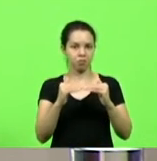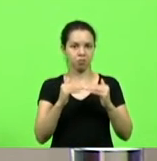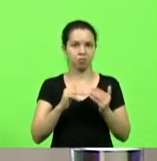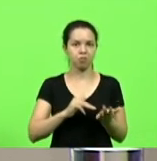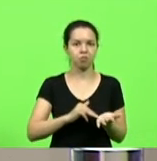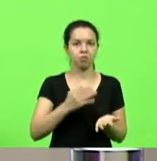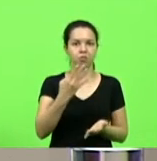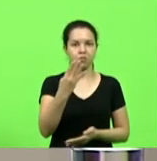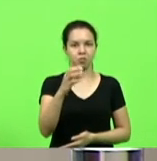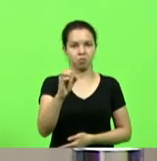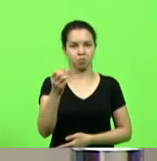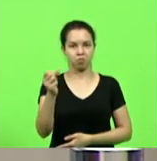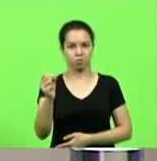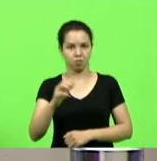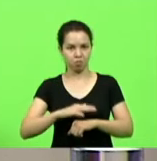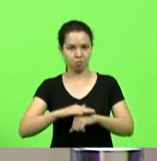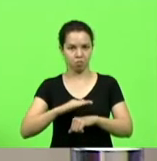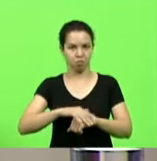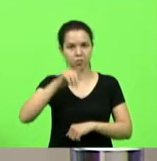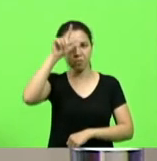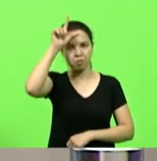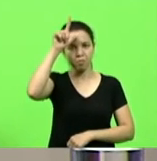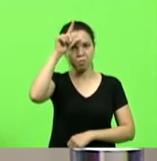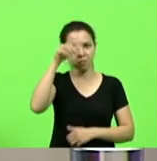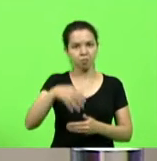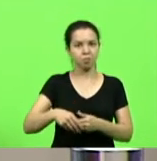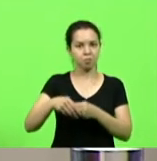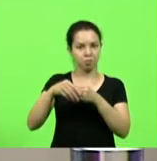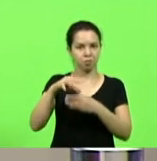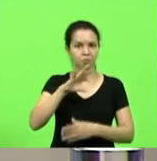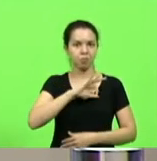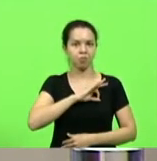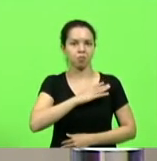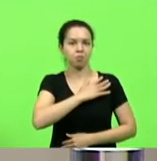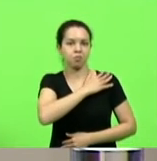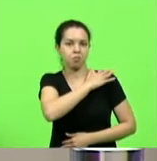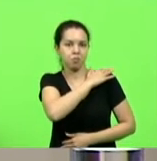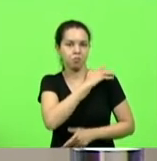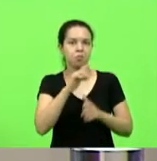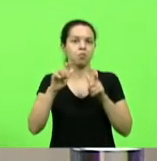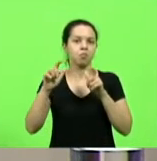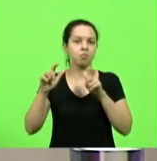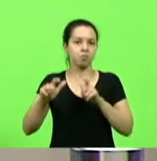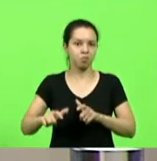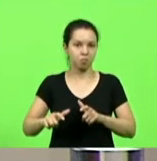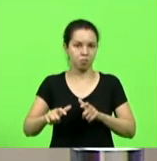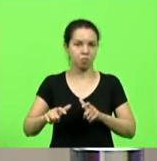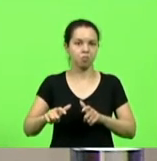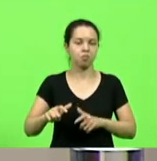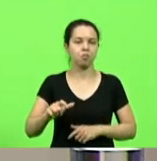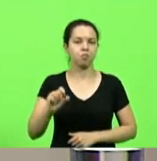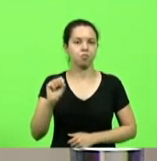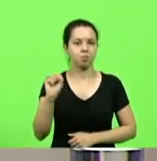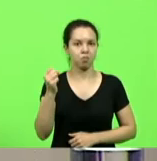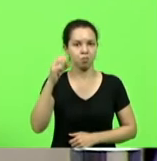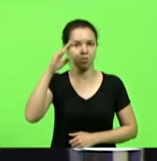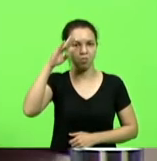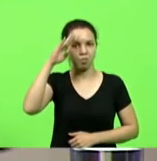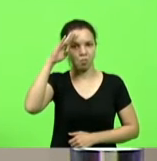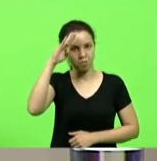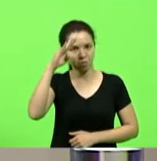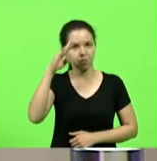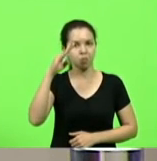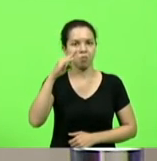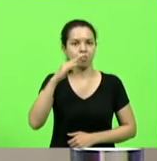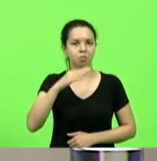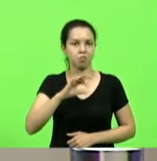Moção 408, autor deputado Sargento Lima, cumprimentando policiais militares lotados na CPT do 8º Batalhão da Polícia Militar pelo